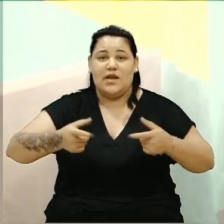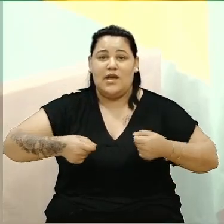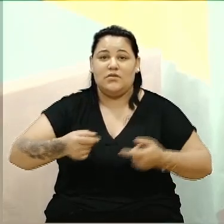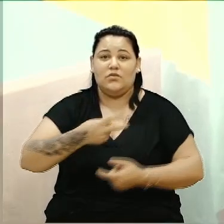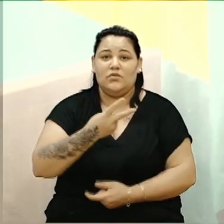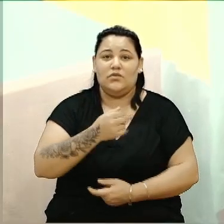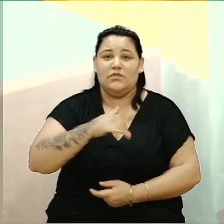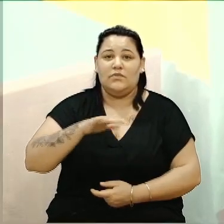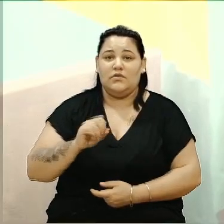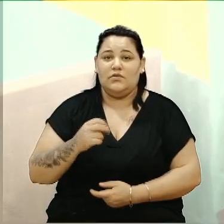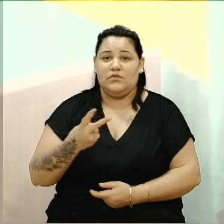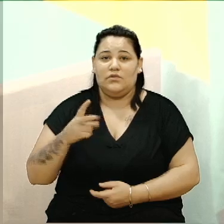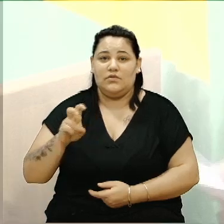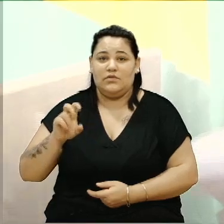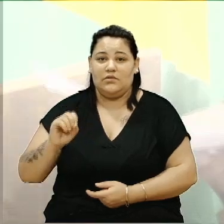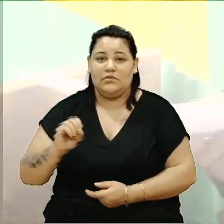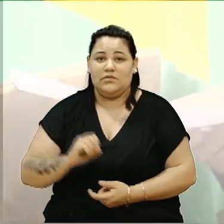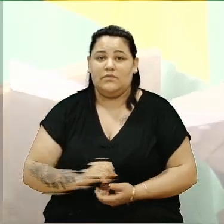2.250.000.